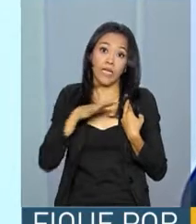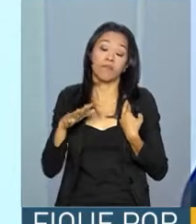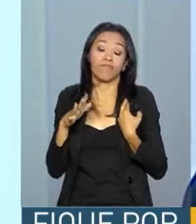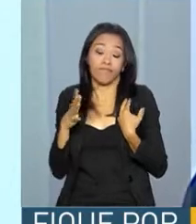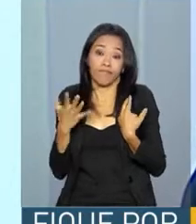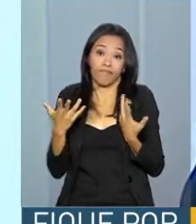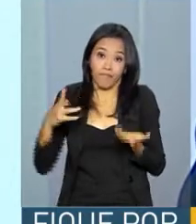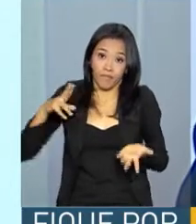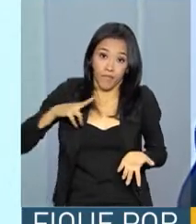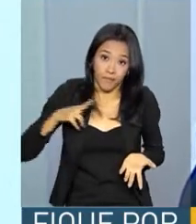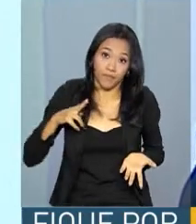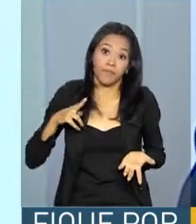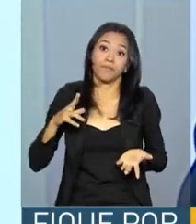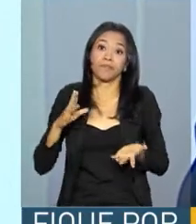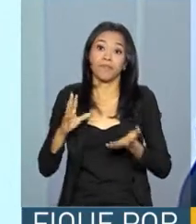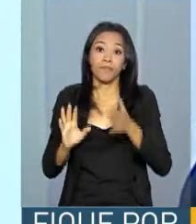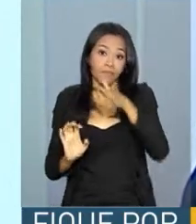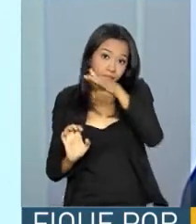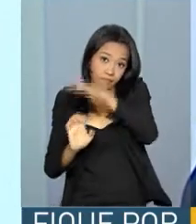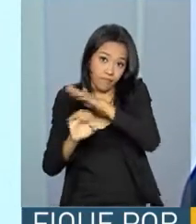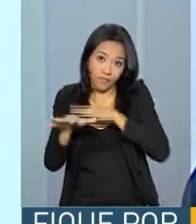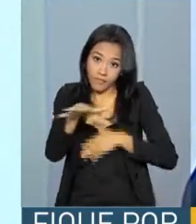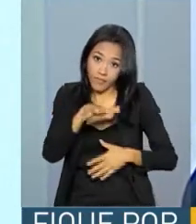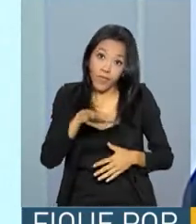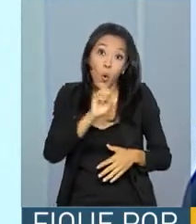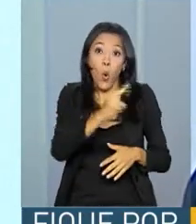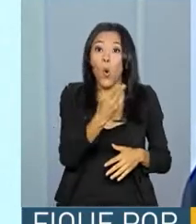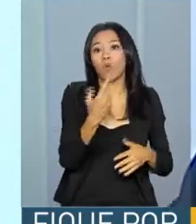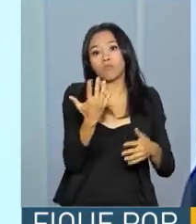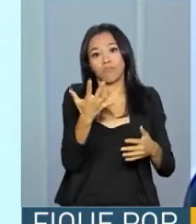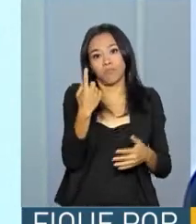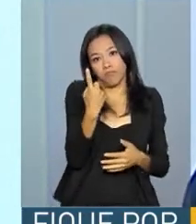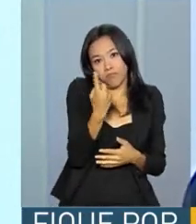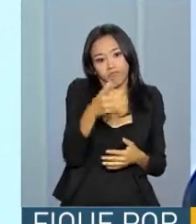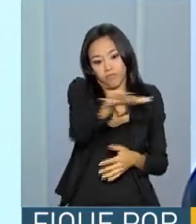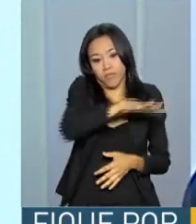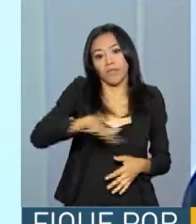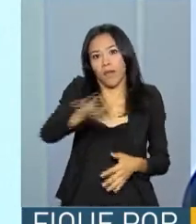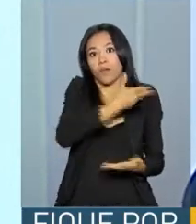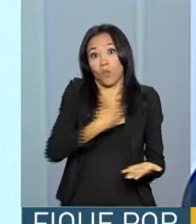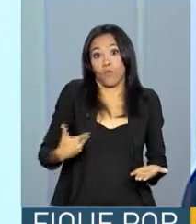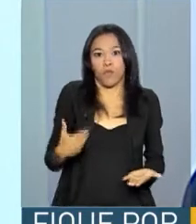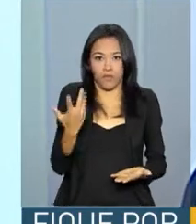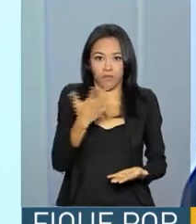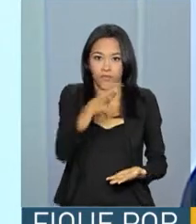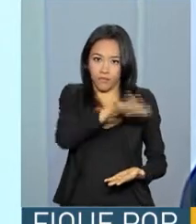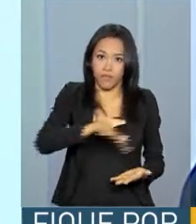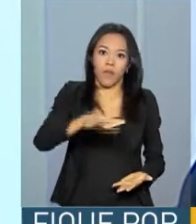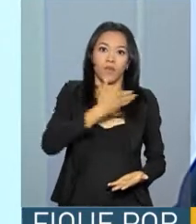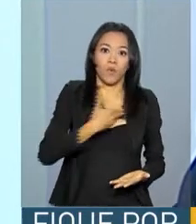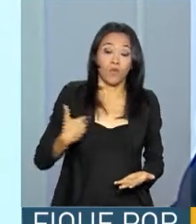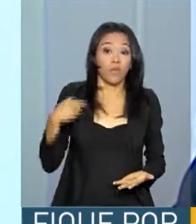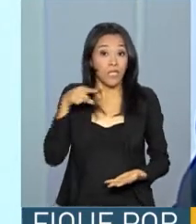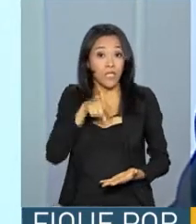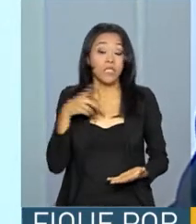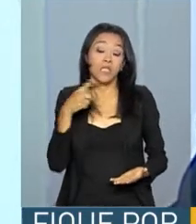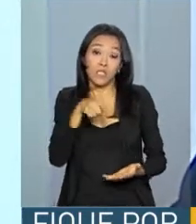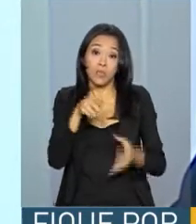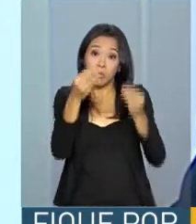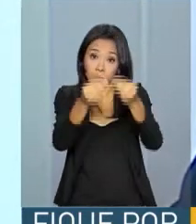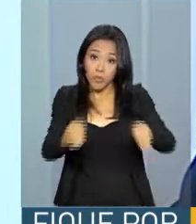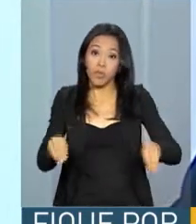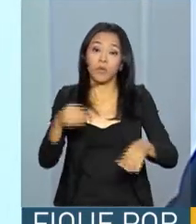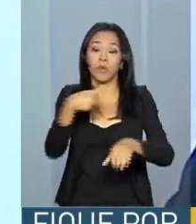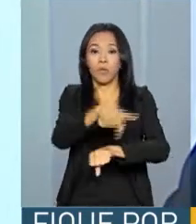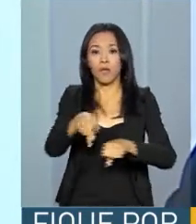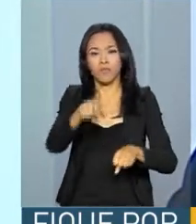e setores, ou um setor, pelo menos, público, não é? Ou uma figura do setor público. É? Isso prejudicou muito o país. Vocês sabem